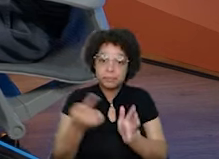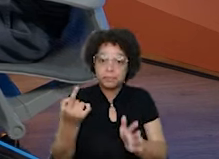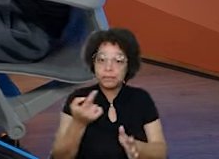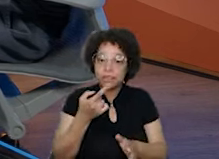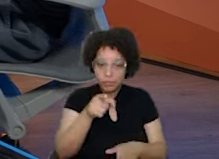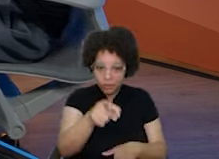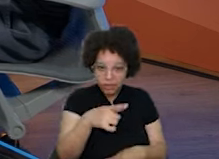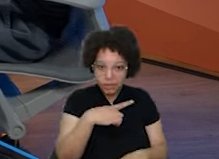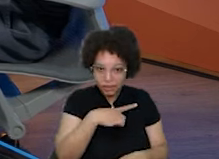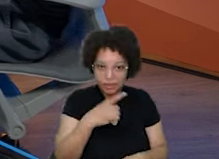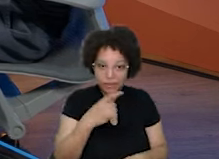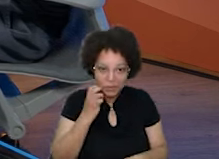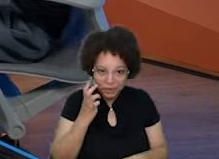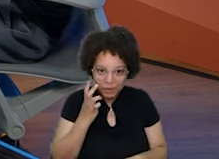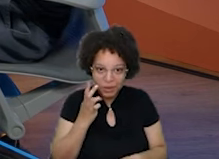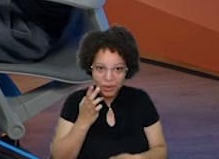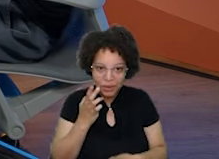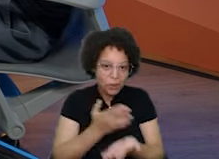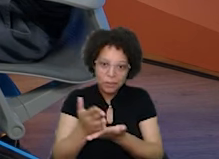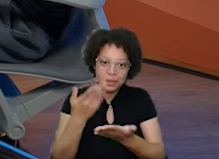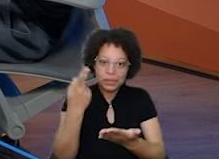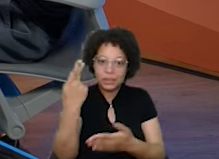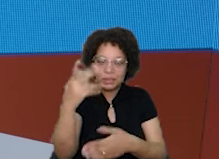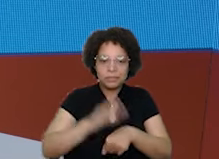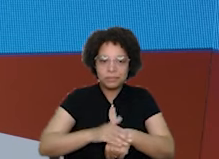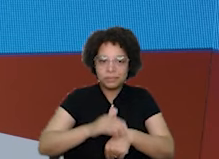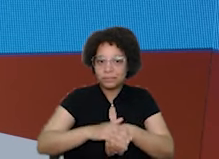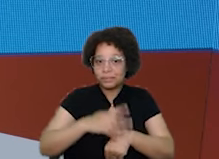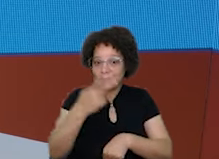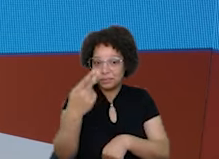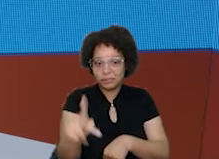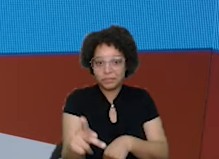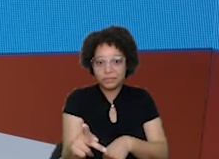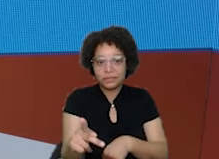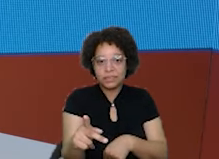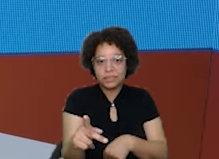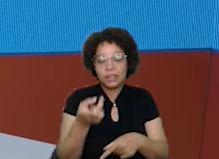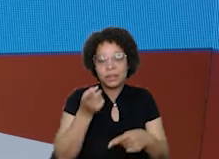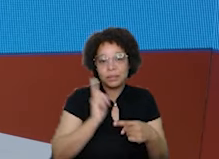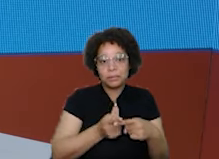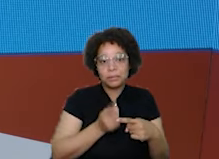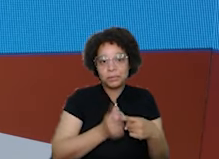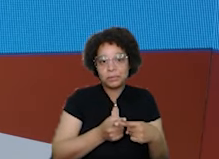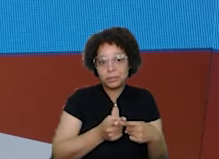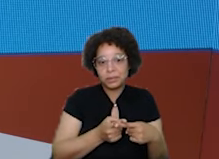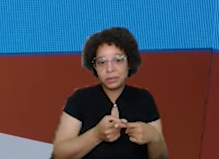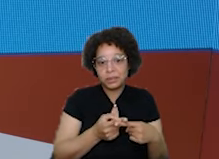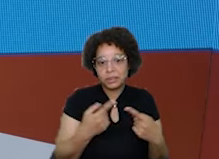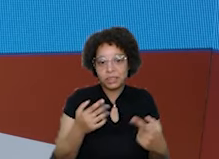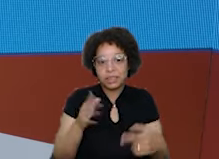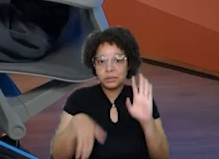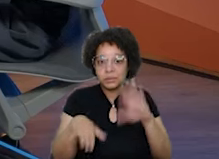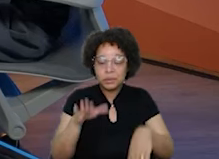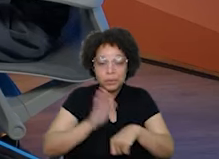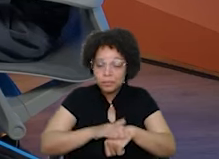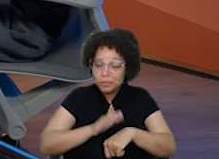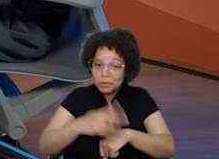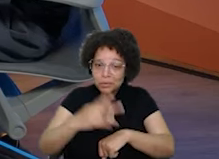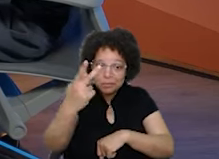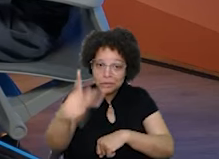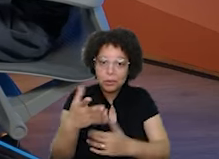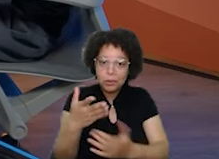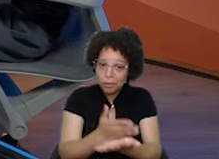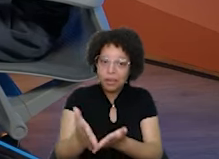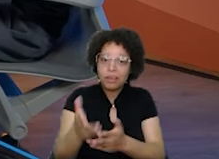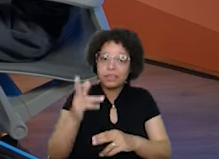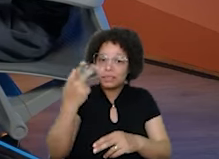vergonha na câmera começa com a sua mão é é eu eu quero essas dicas quo às vezes Assim Começa com a sua mão ali às vezes se